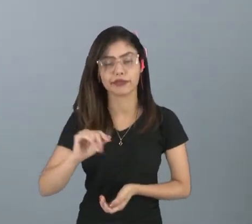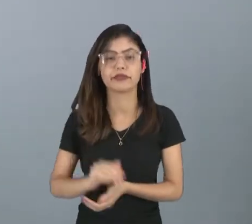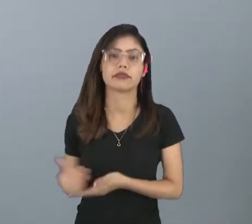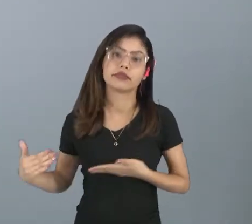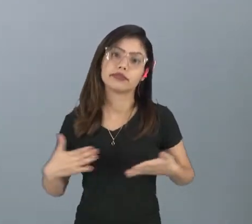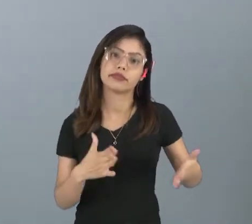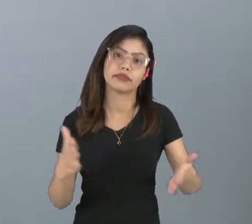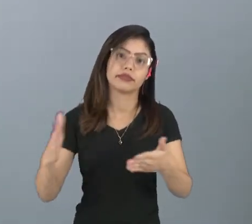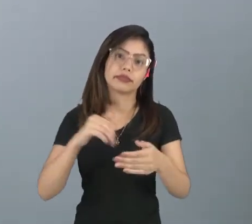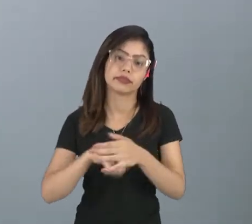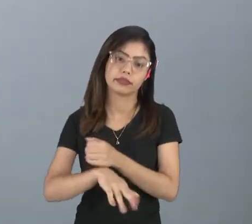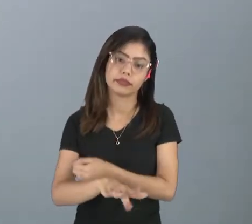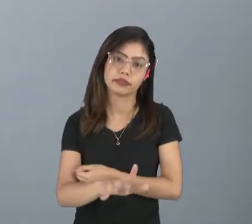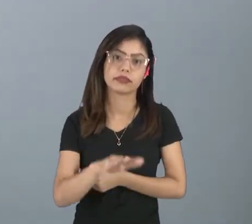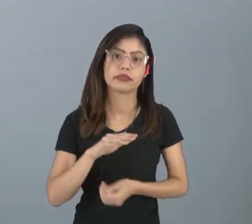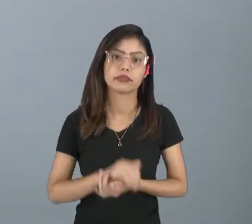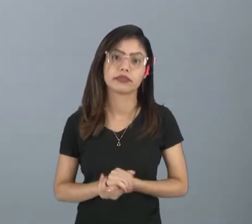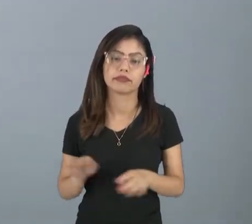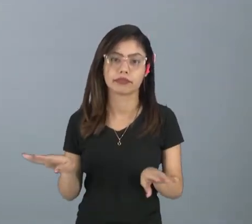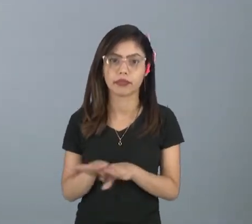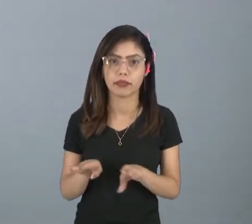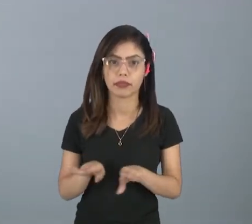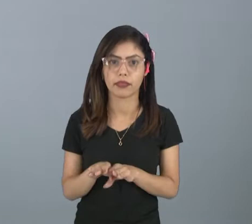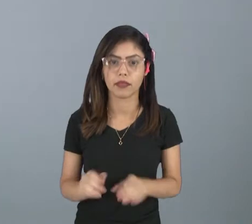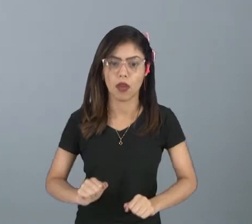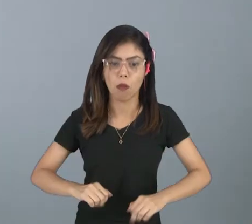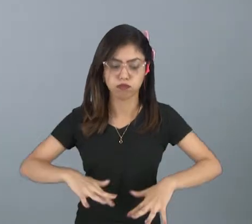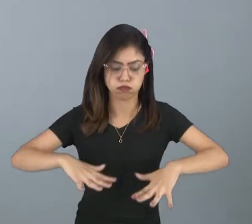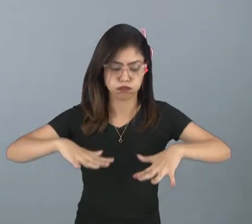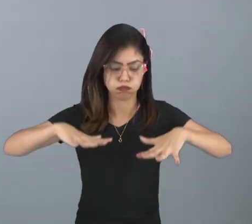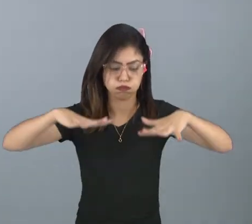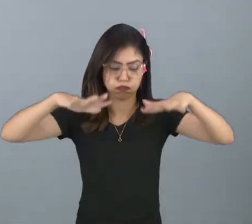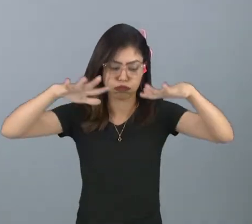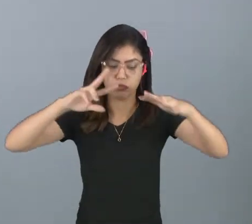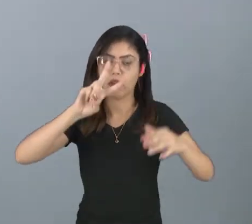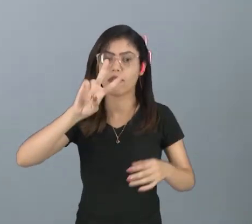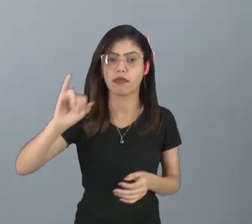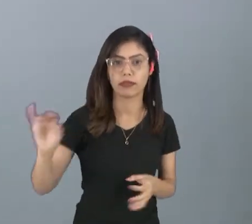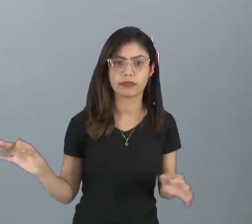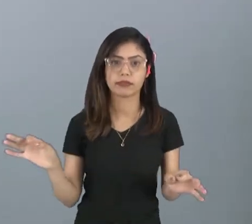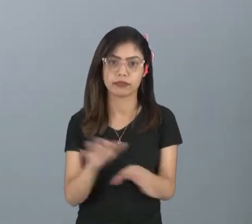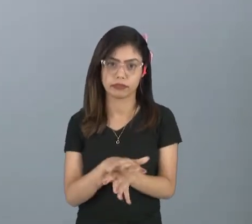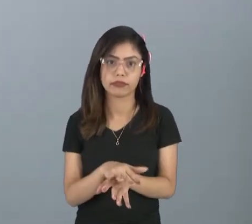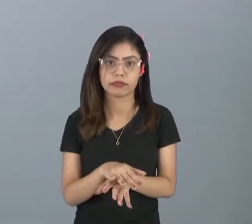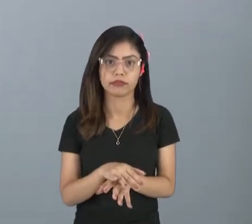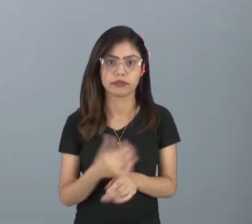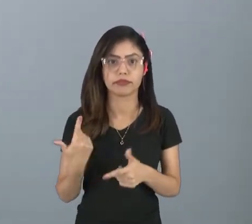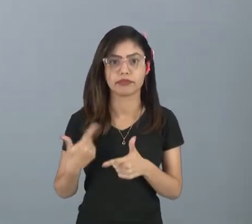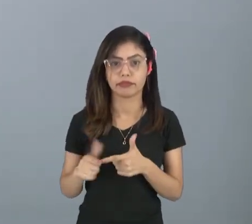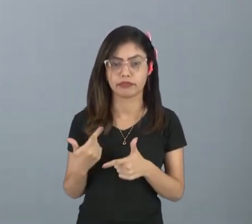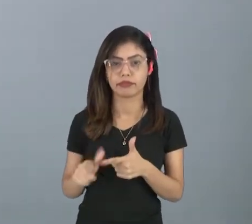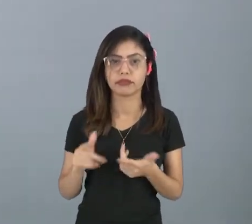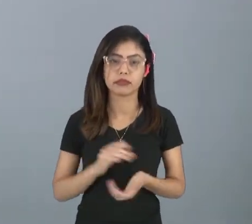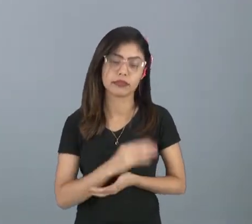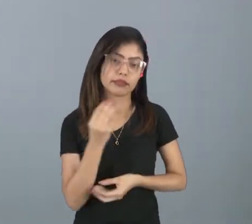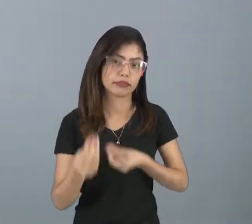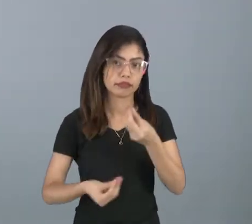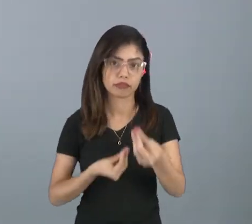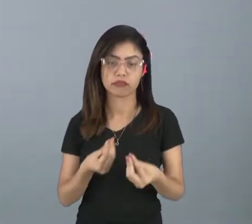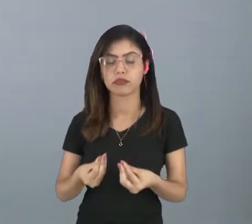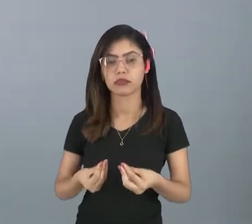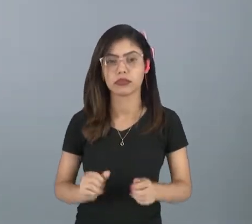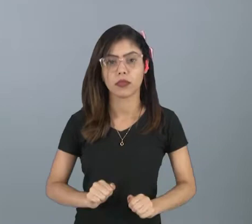para os bueiros e o que vai acontecer? Os bueiros vão ficar entupidos e aí vai causar uma série de problemas, né? Como problema